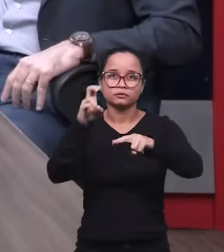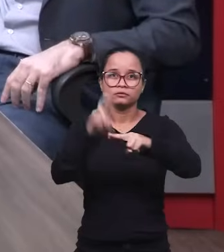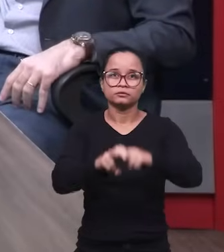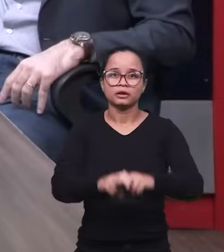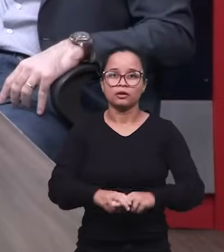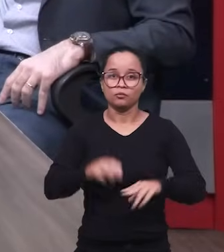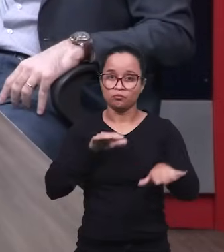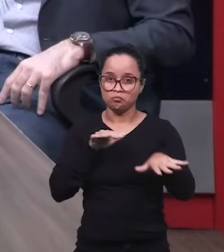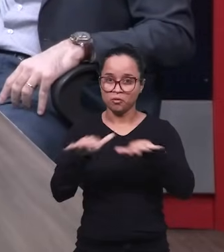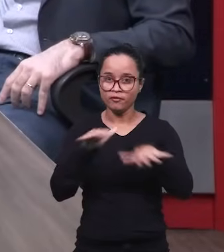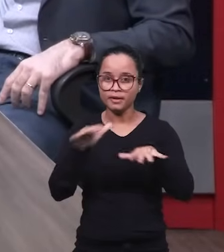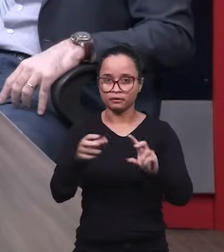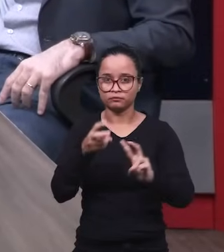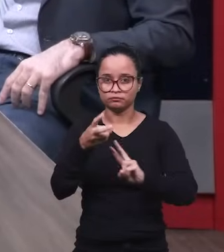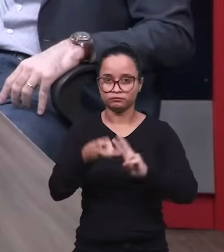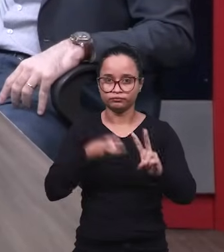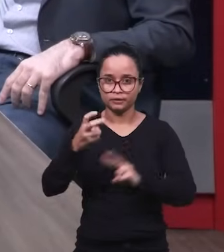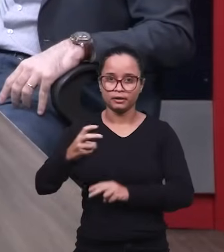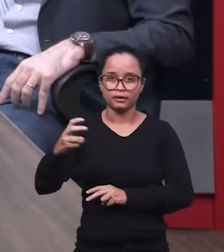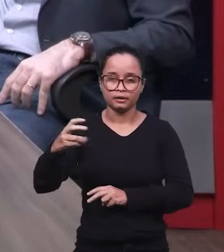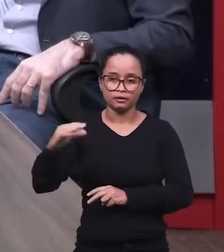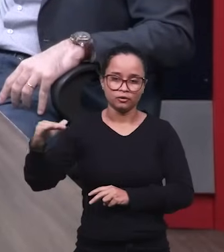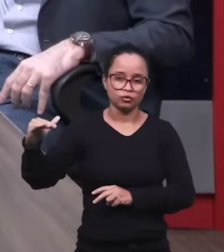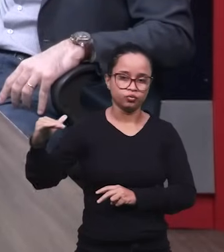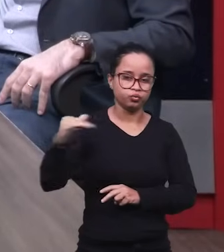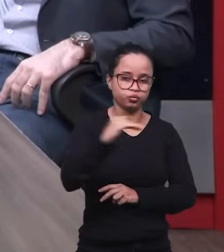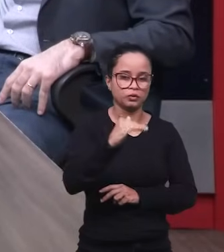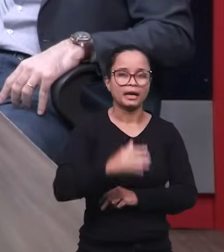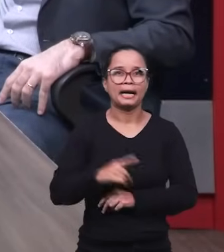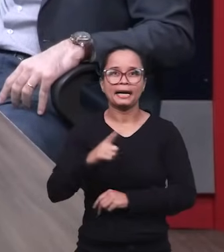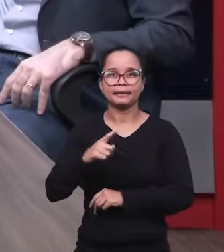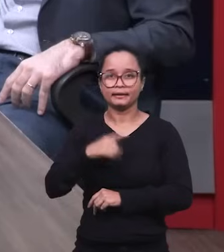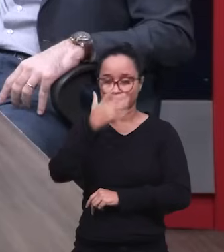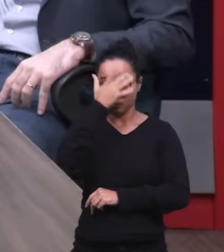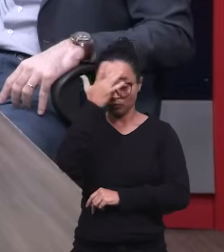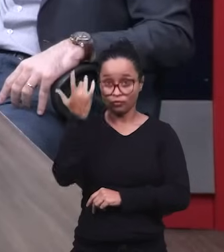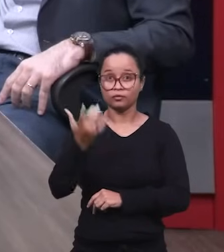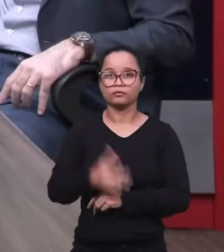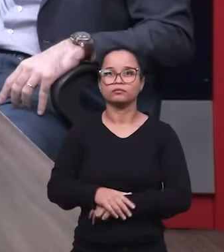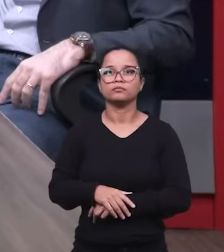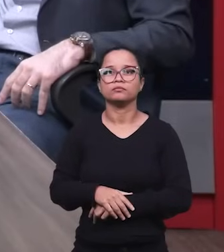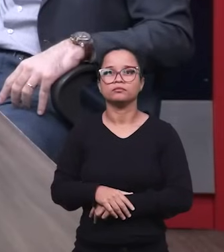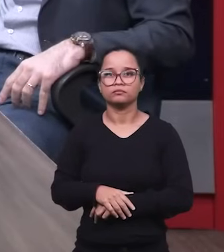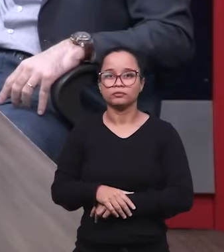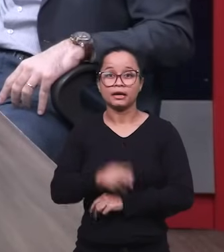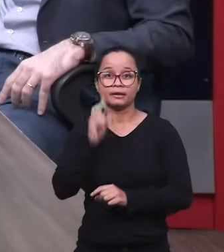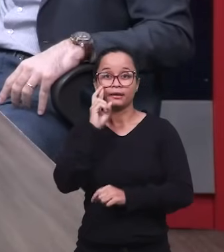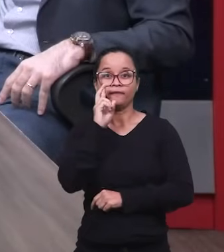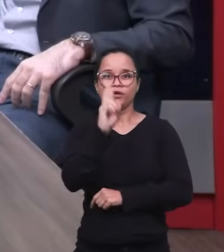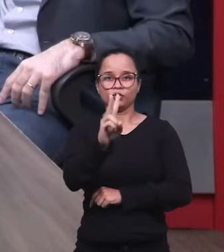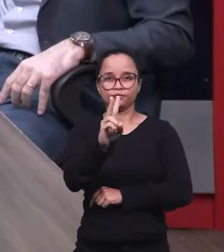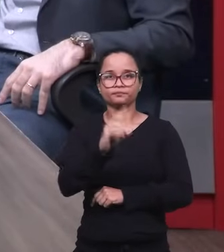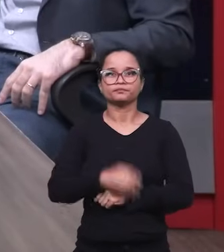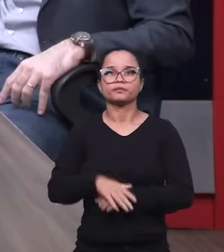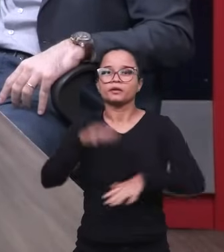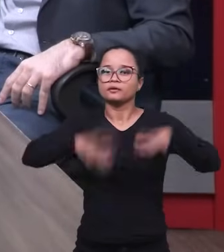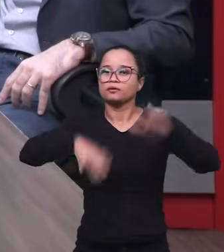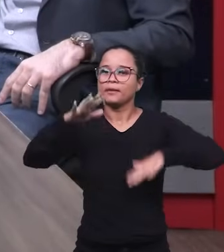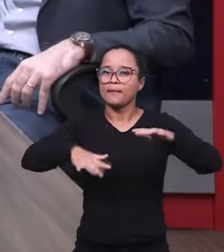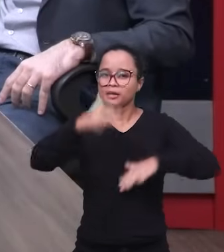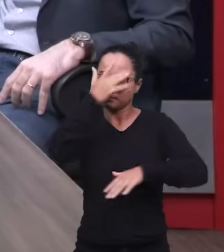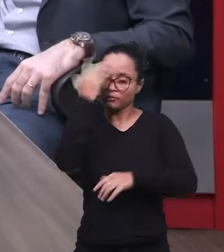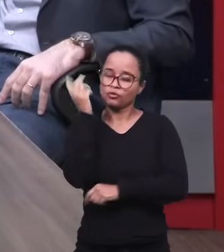O vagão está em movimento. Nesse caso aqui, há um observador, por isso que nós falamos que depende